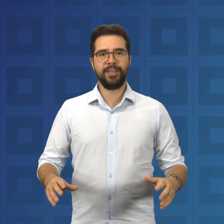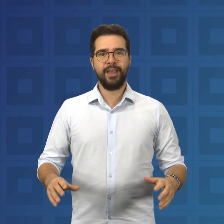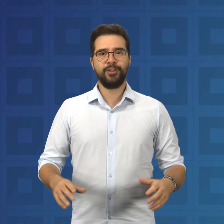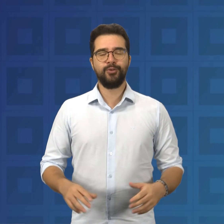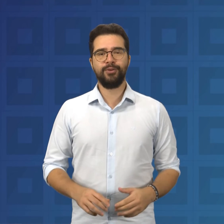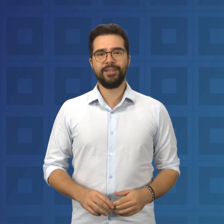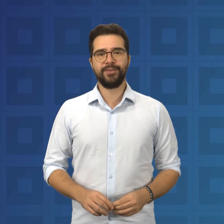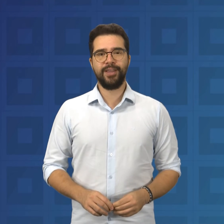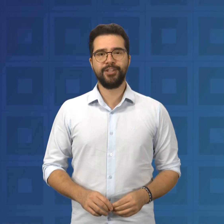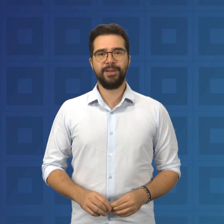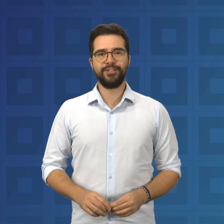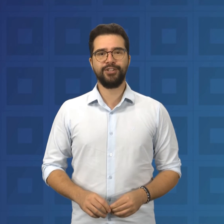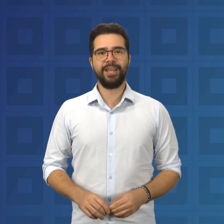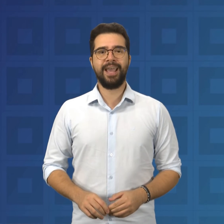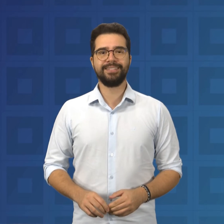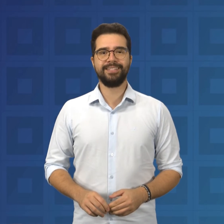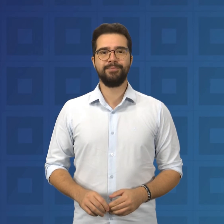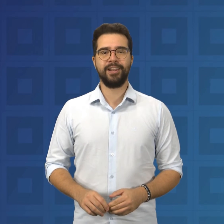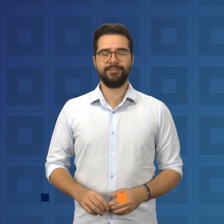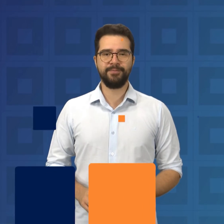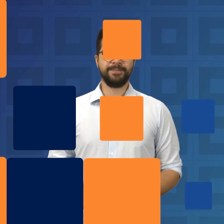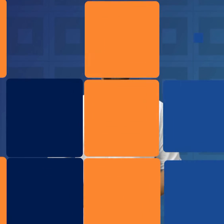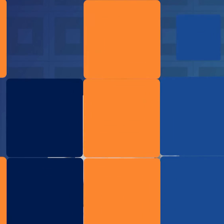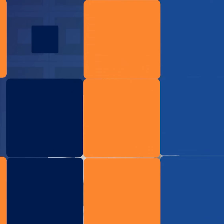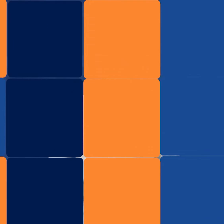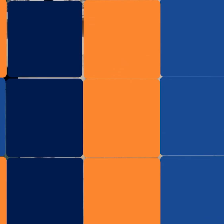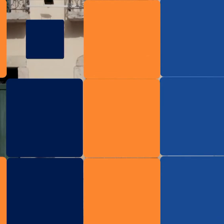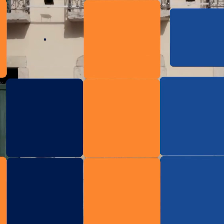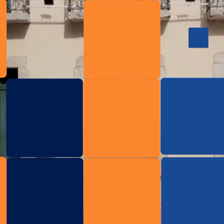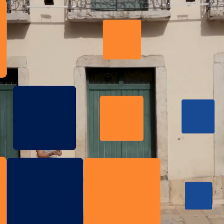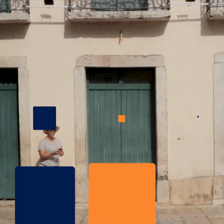tradicional aqui do Educação em Rede para a gente essa semana. Vamos ver.